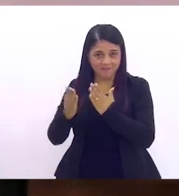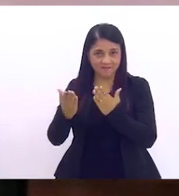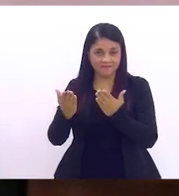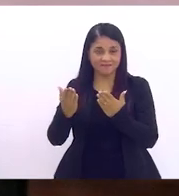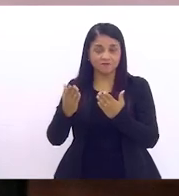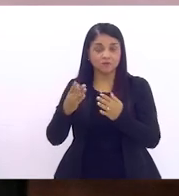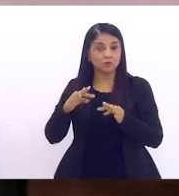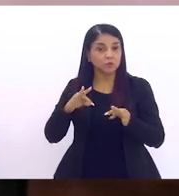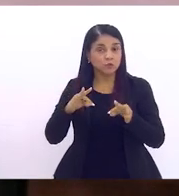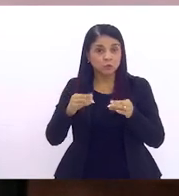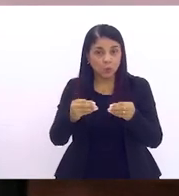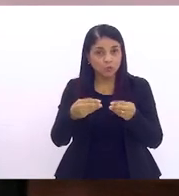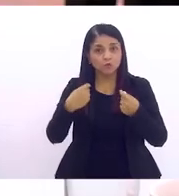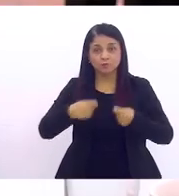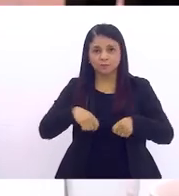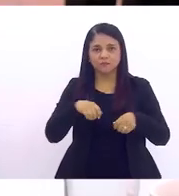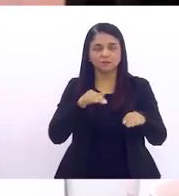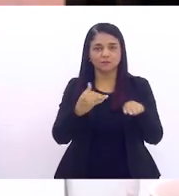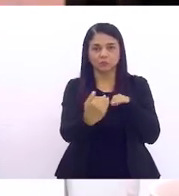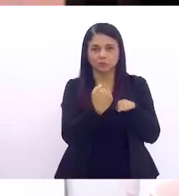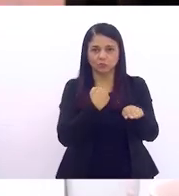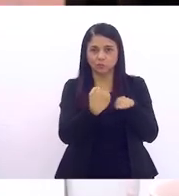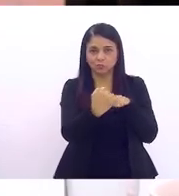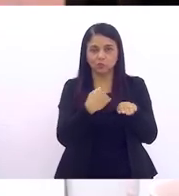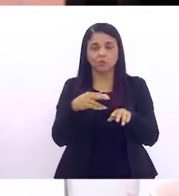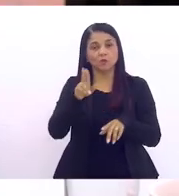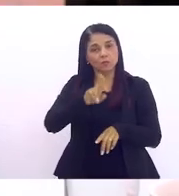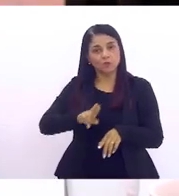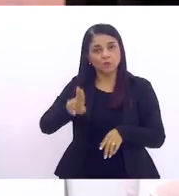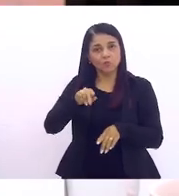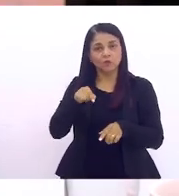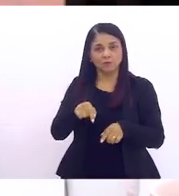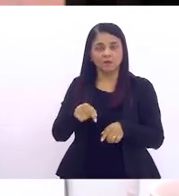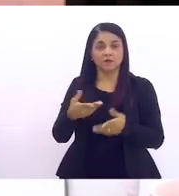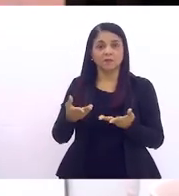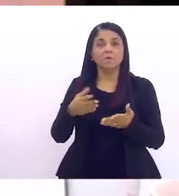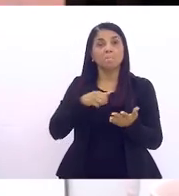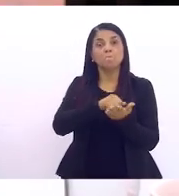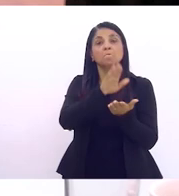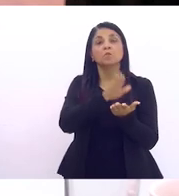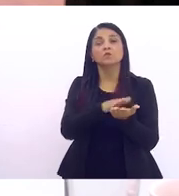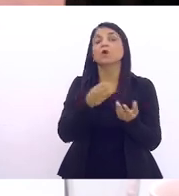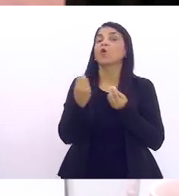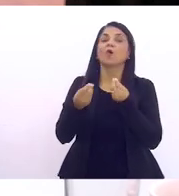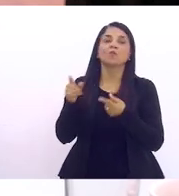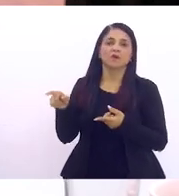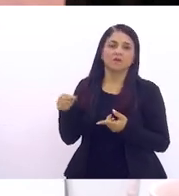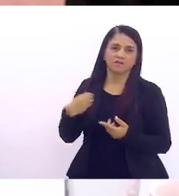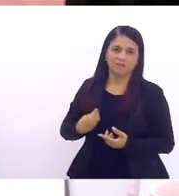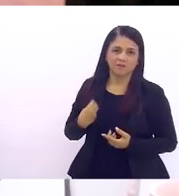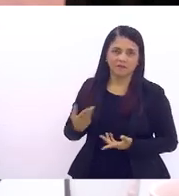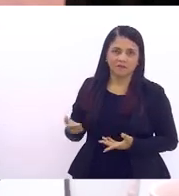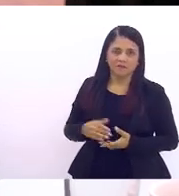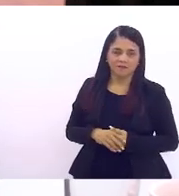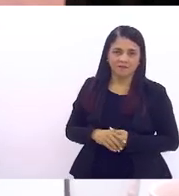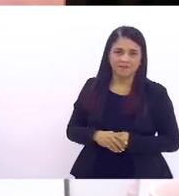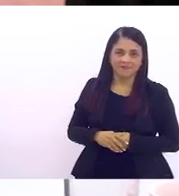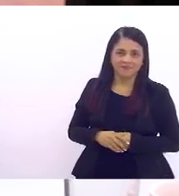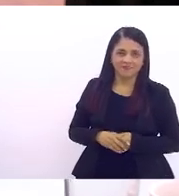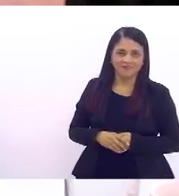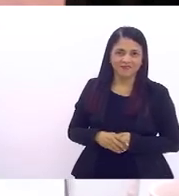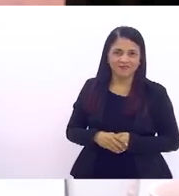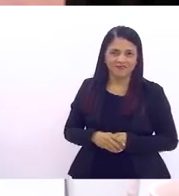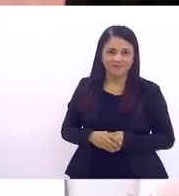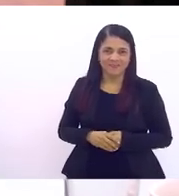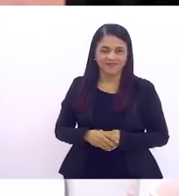pela rodovia tomam multas e como é que fica a situação deles e isso não é por